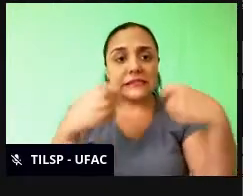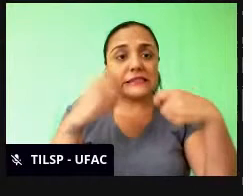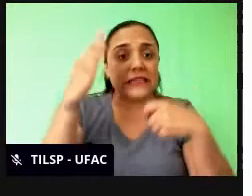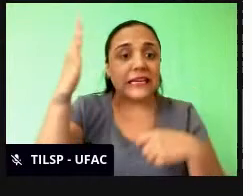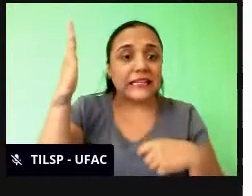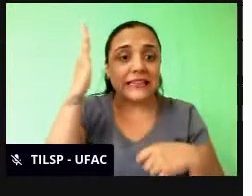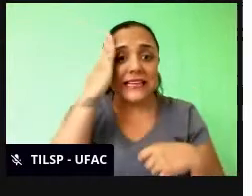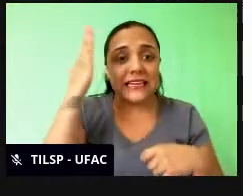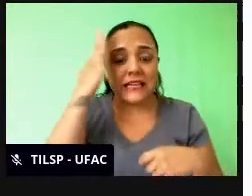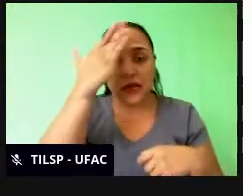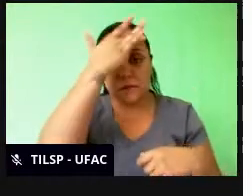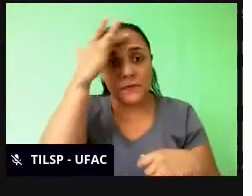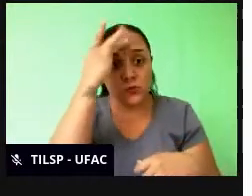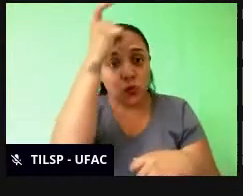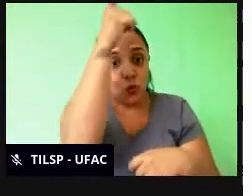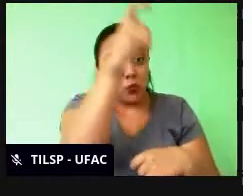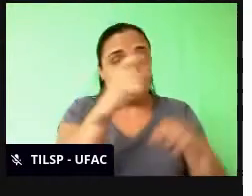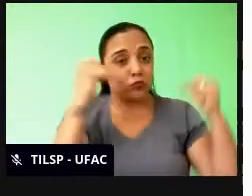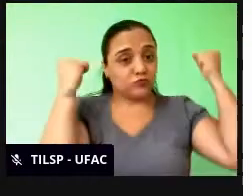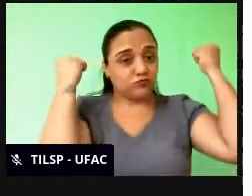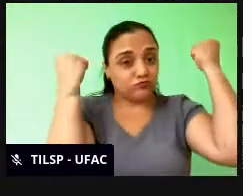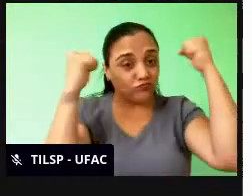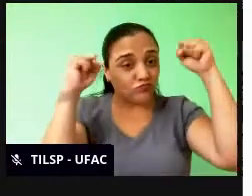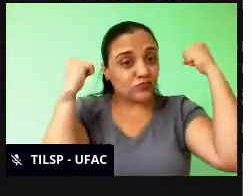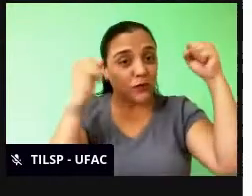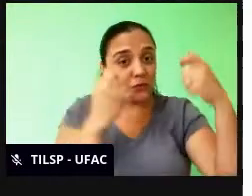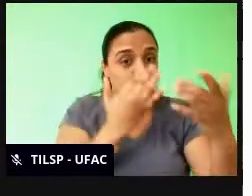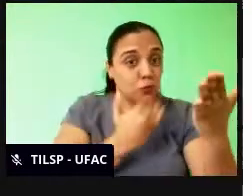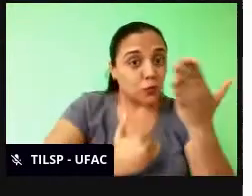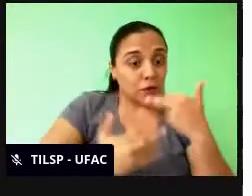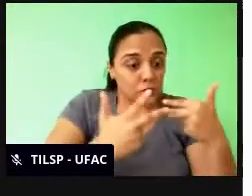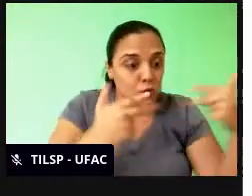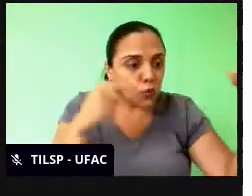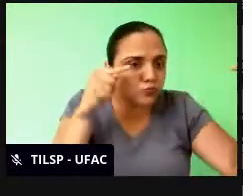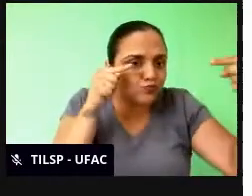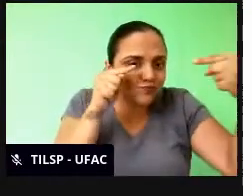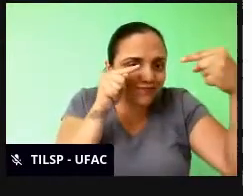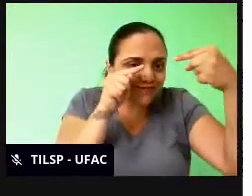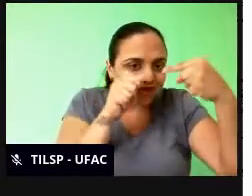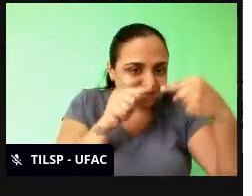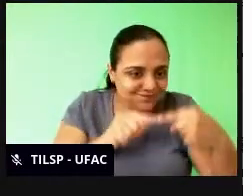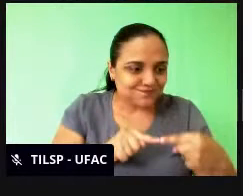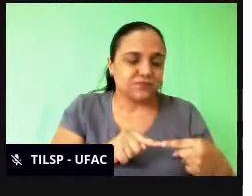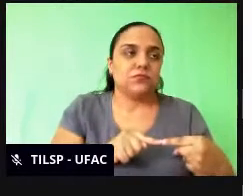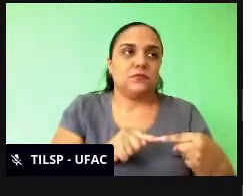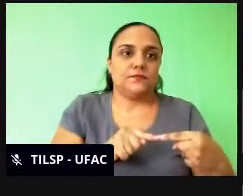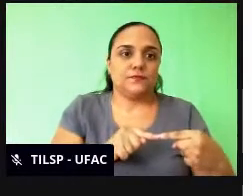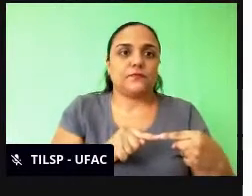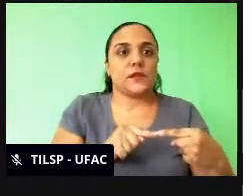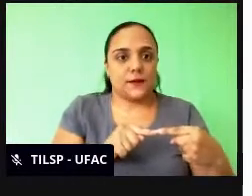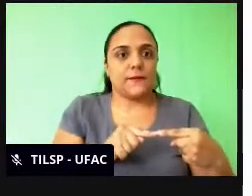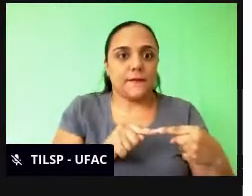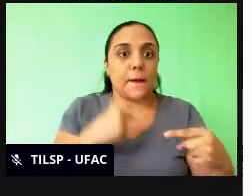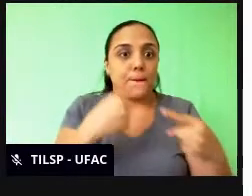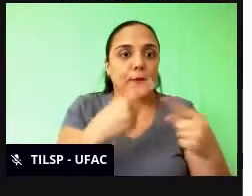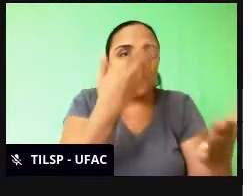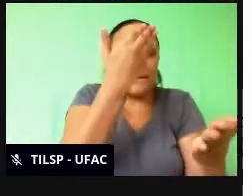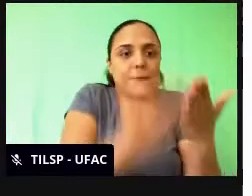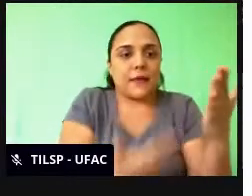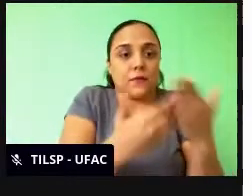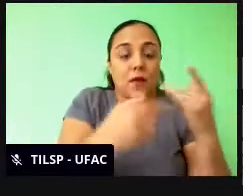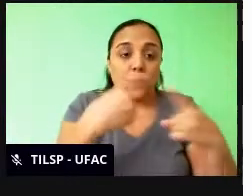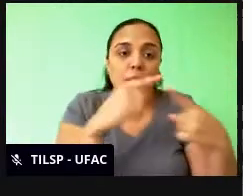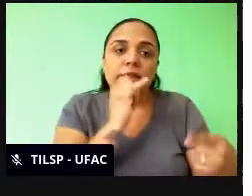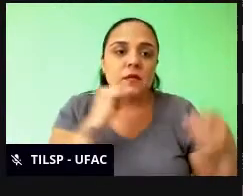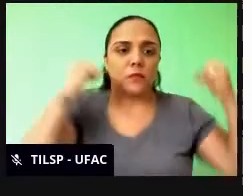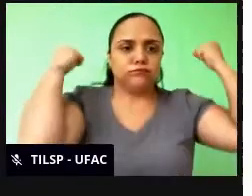que o atleta esteja consumindo calorias suficientes para compensar o seu gasto energético. Então,